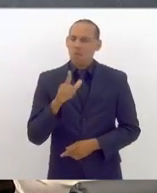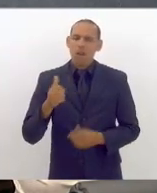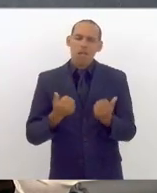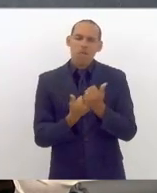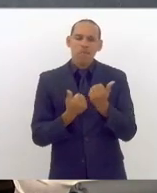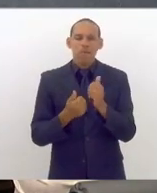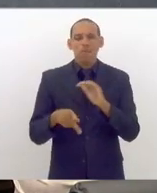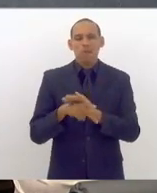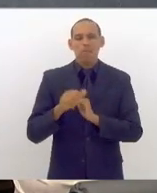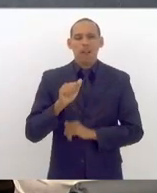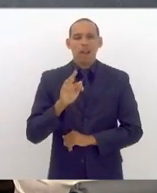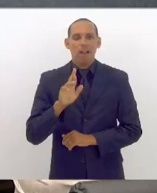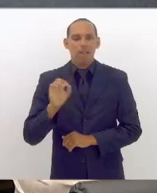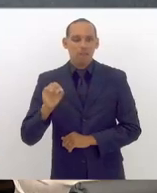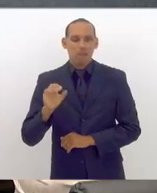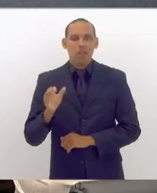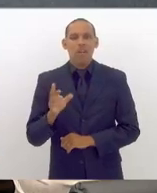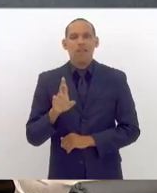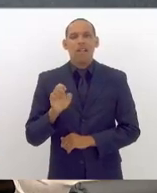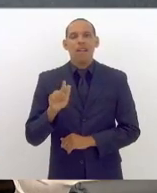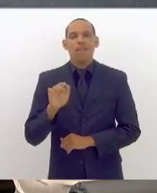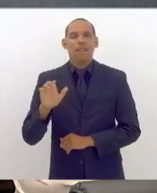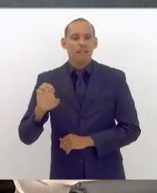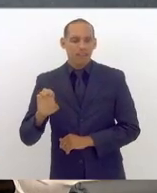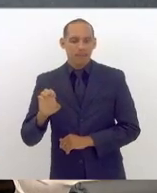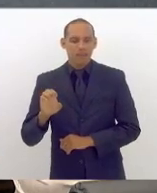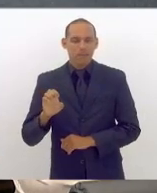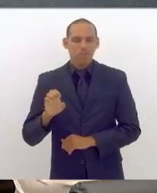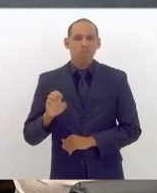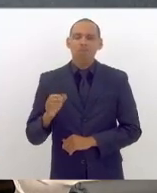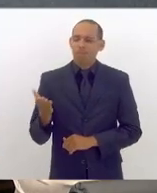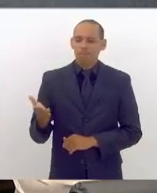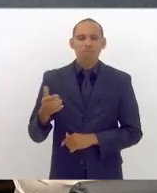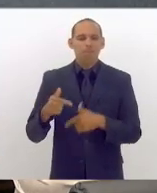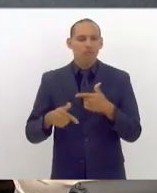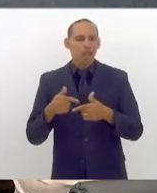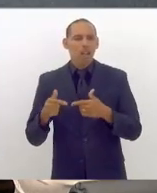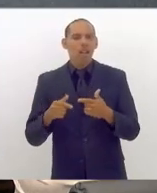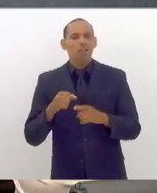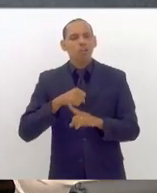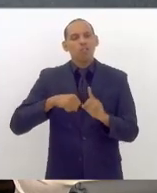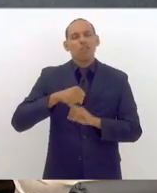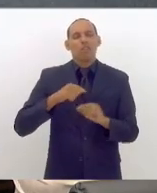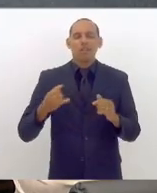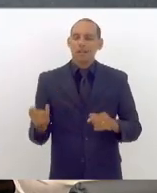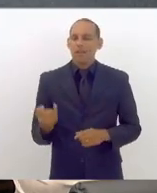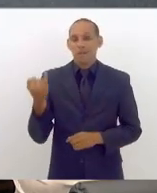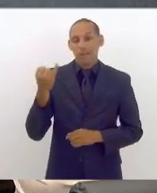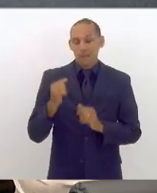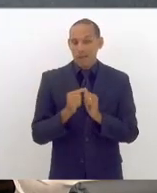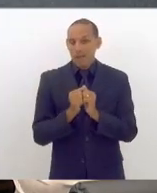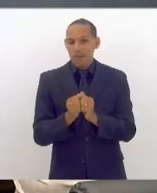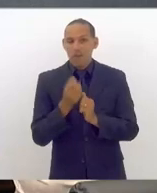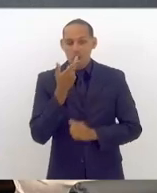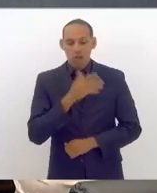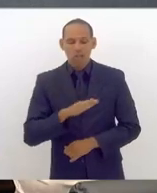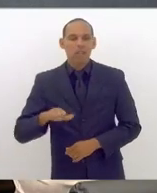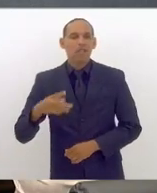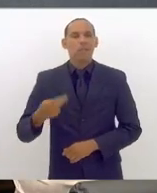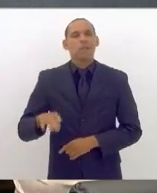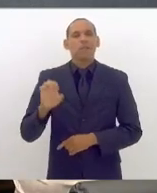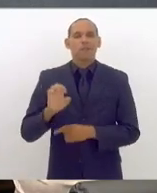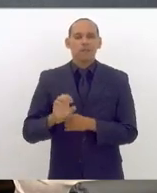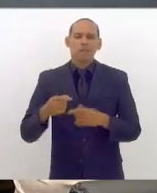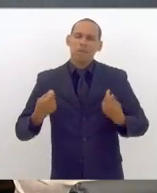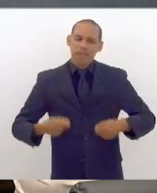afroreg na importância de se fazer esse trabalho social principalmente com as crianças do nosso Estado isso